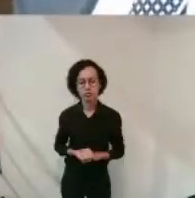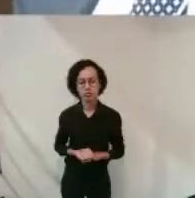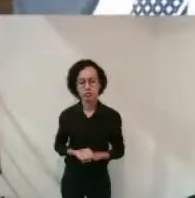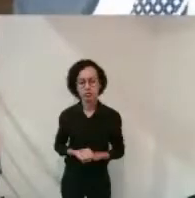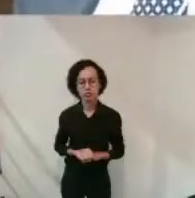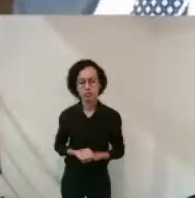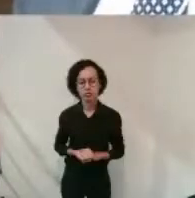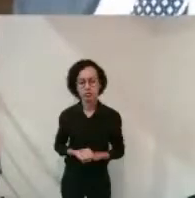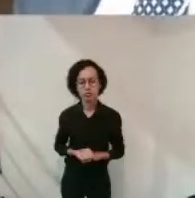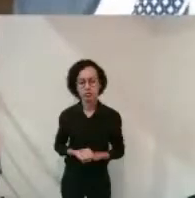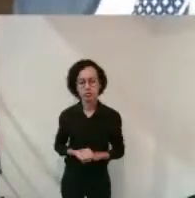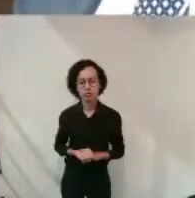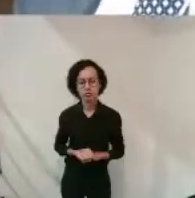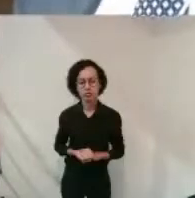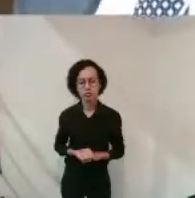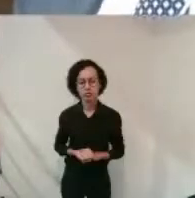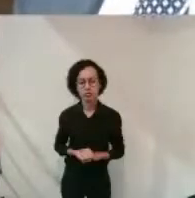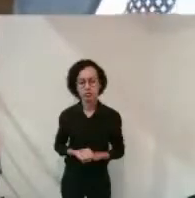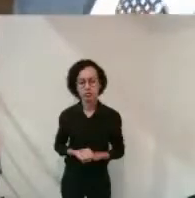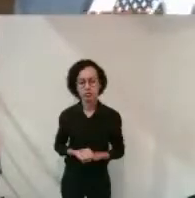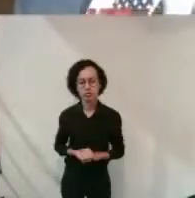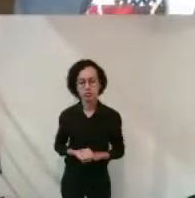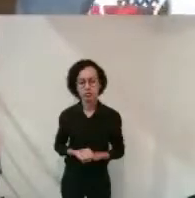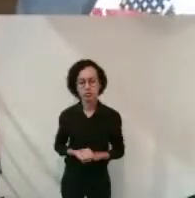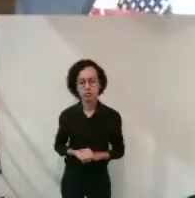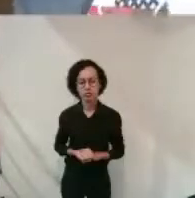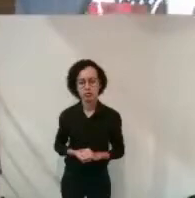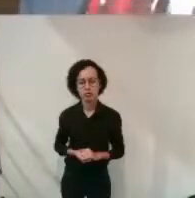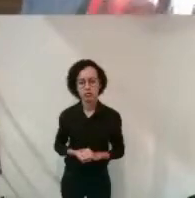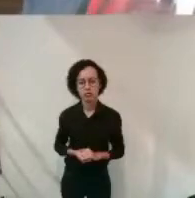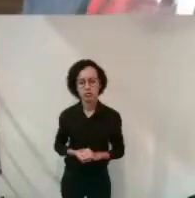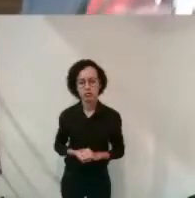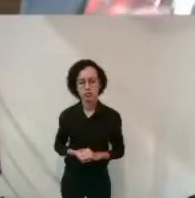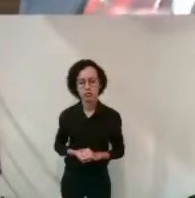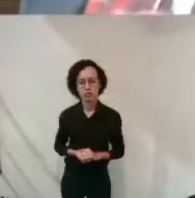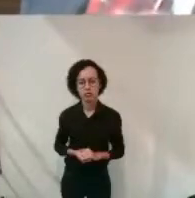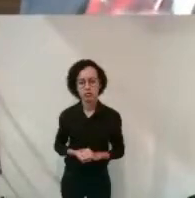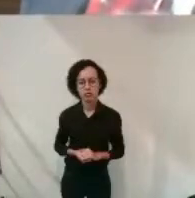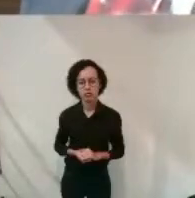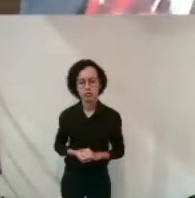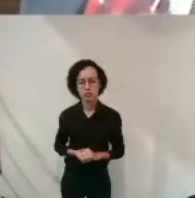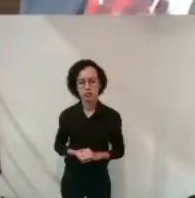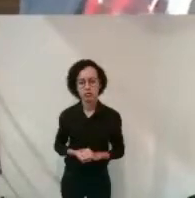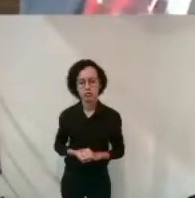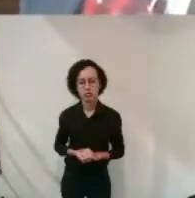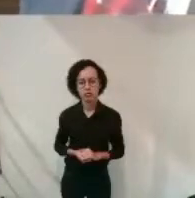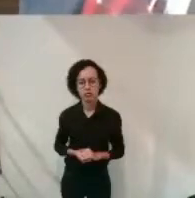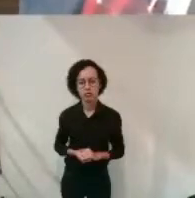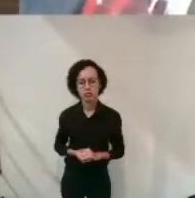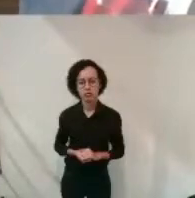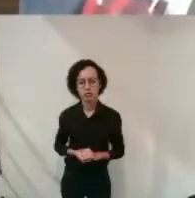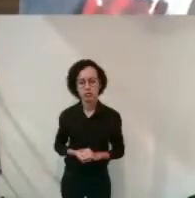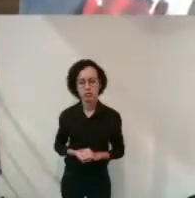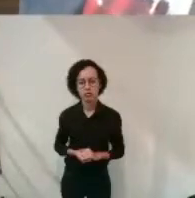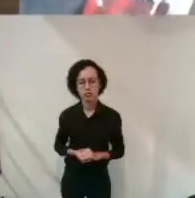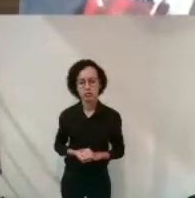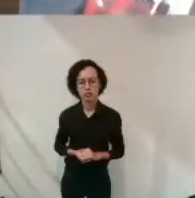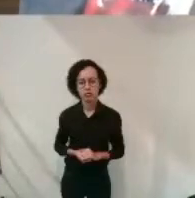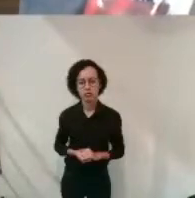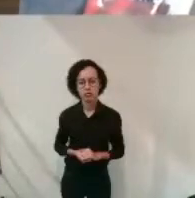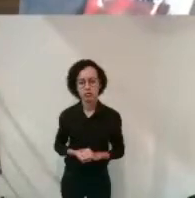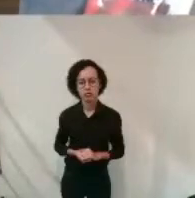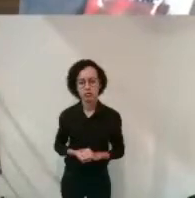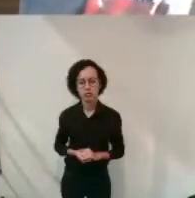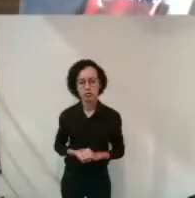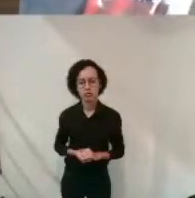Brasil. Todos foram convidados e aceitaram esse convite, que, na verdade, foi um grande trabalho, um grande ônus, mas